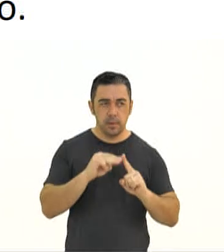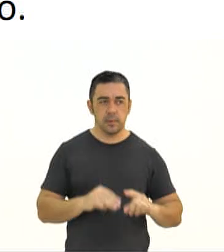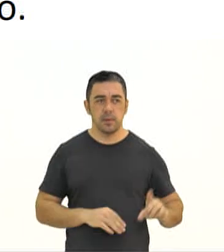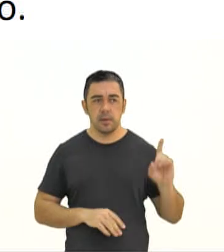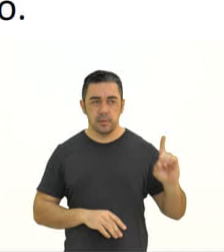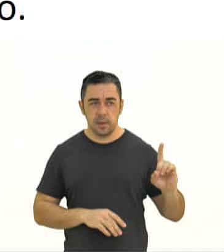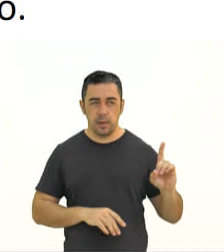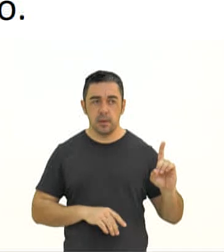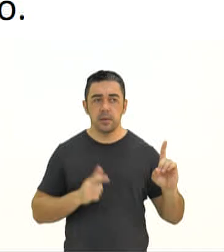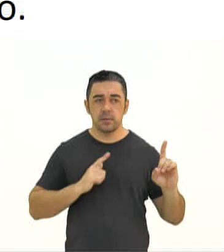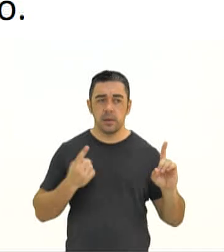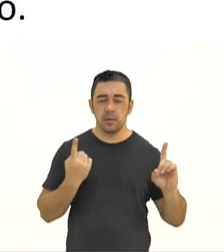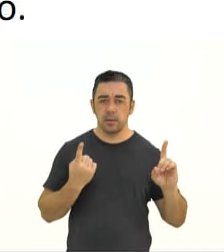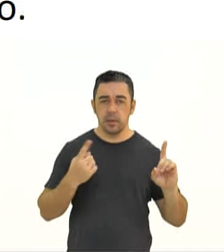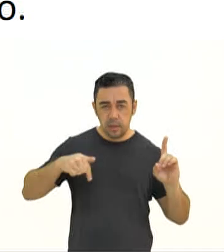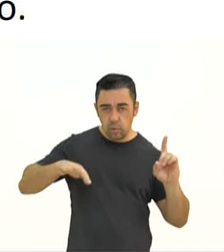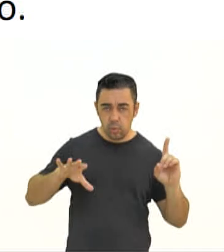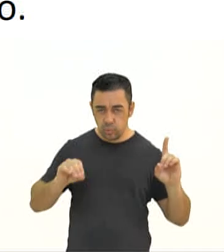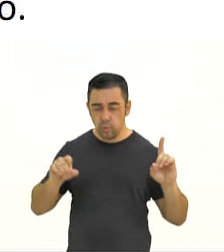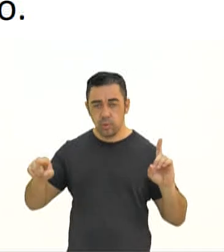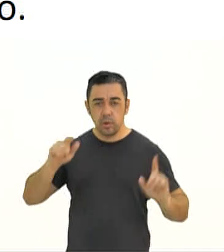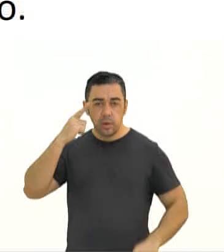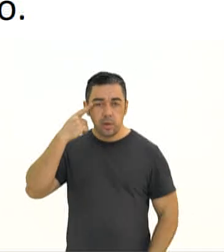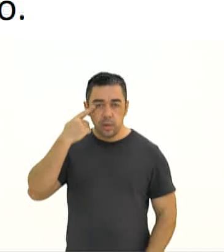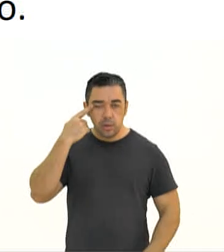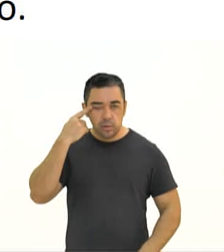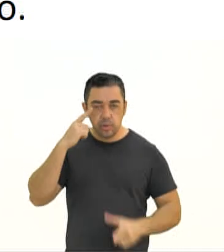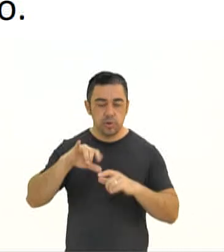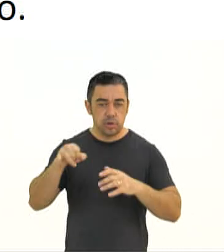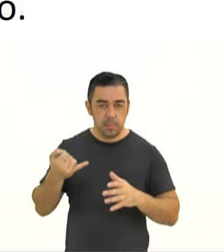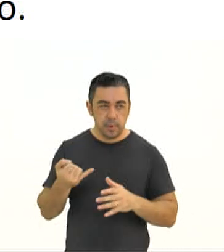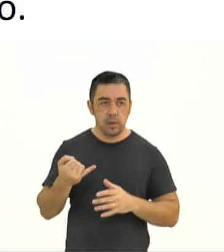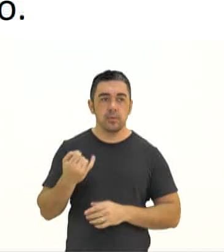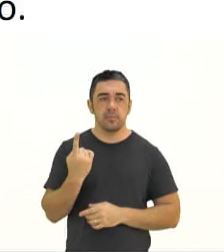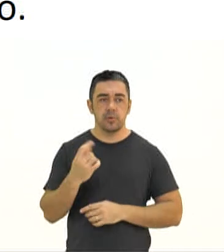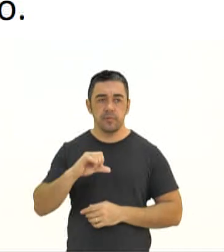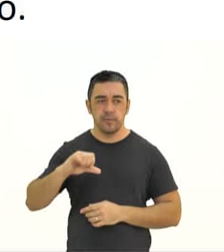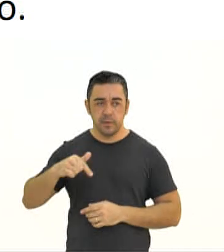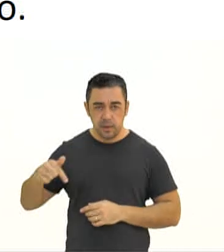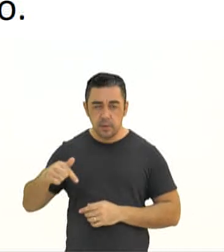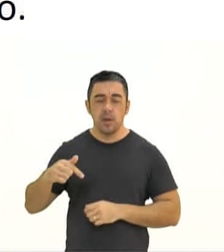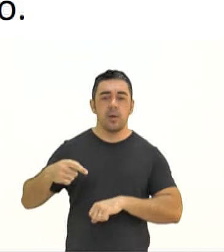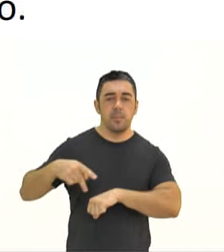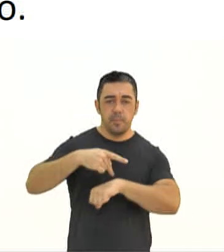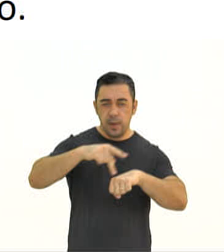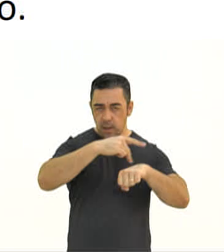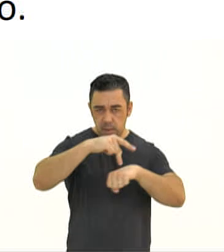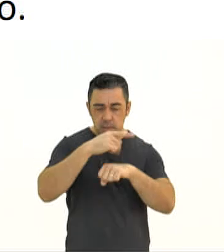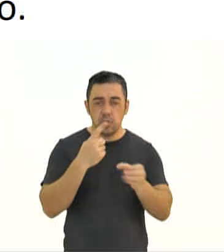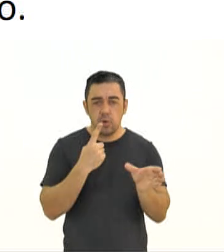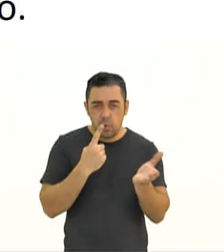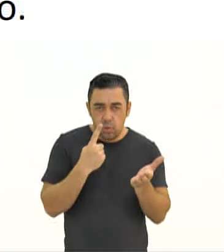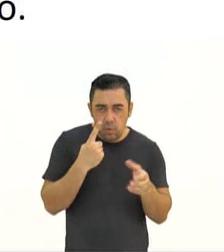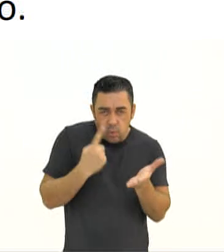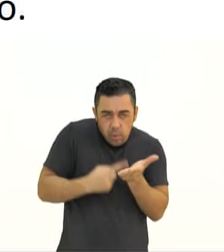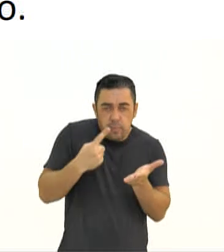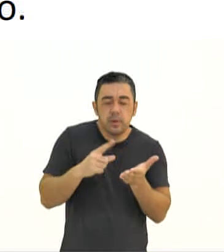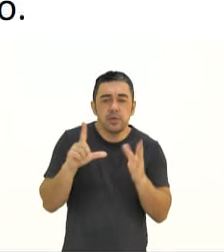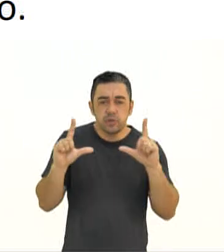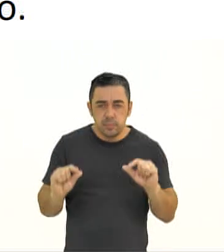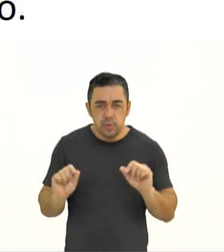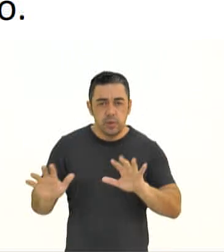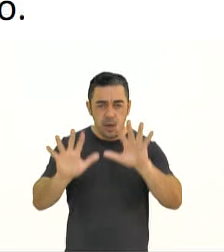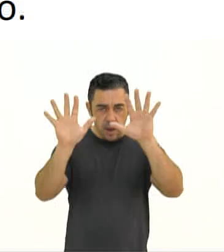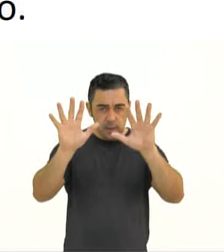Kyoto, realizado em 97, no Japão, quando a maioria dos países desenvolvidos firma o compromisso de reduzir a emissão do gás